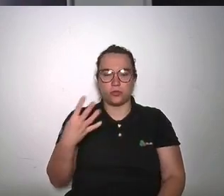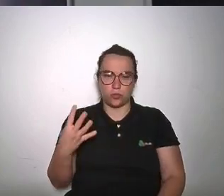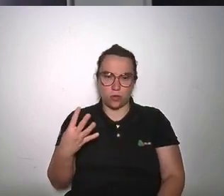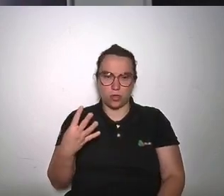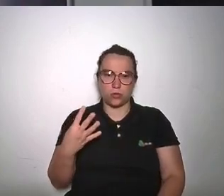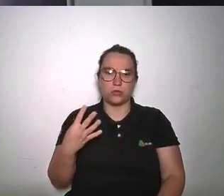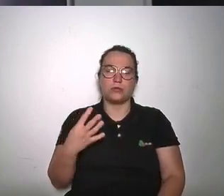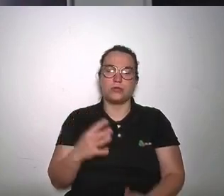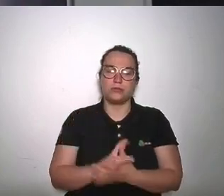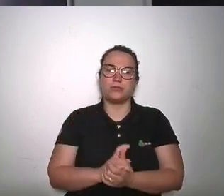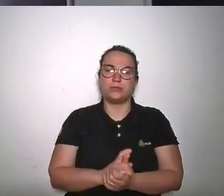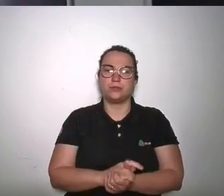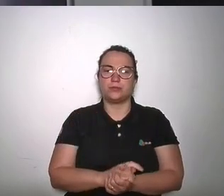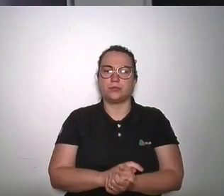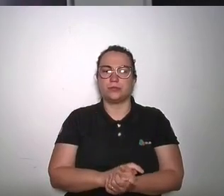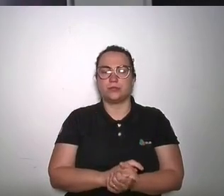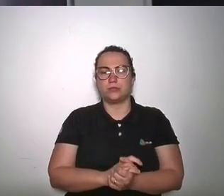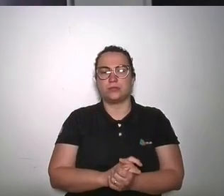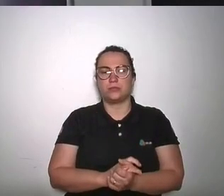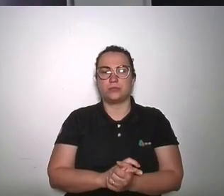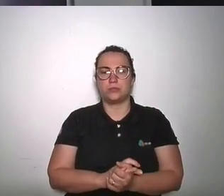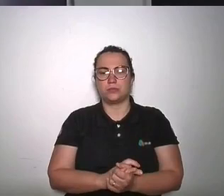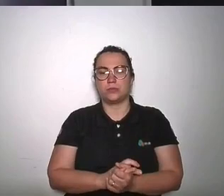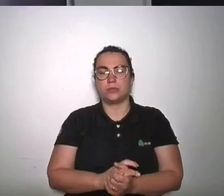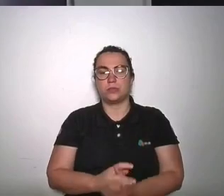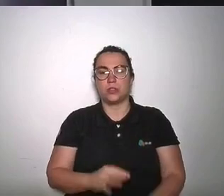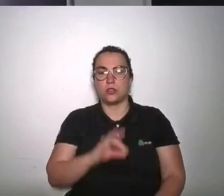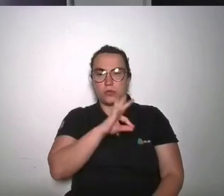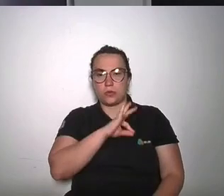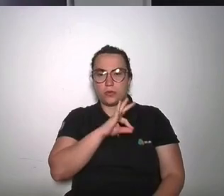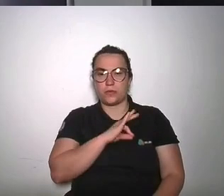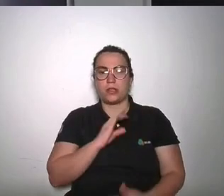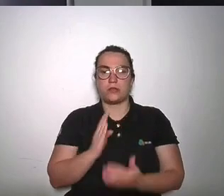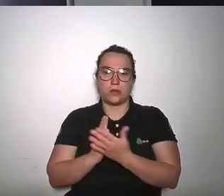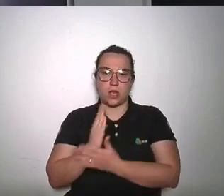outras providências. Então, o prefeito fica autorizado.